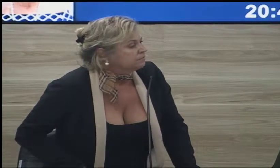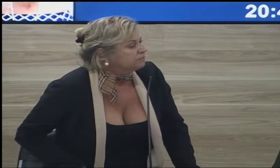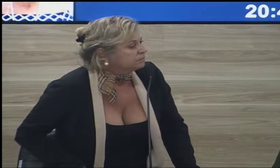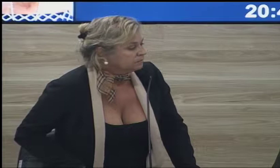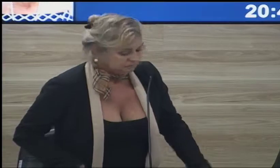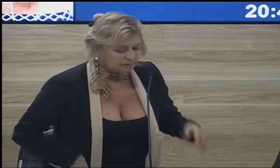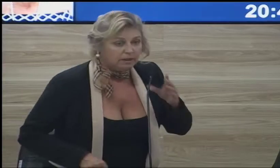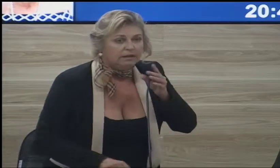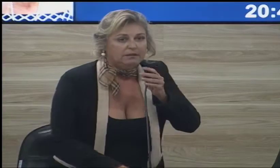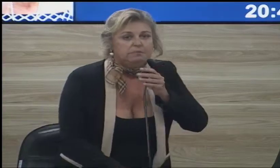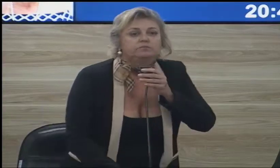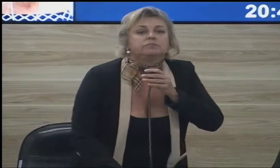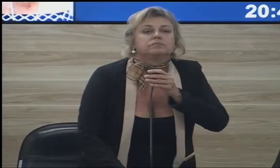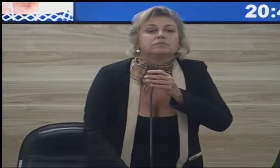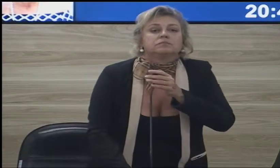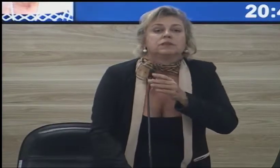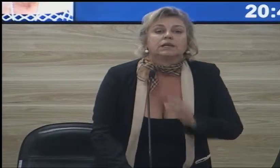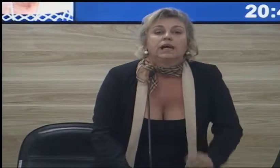cabida.